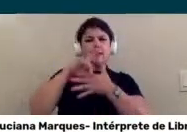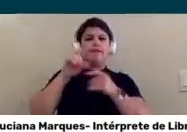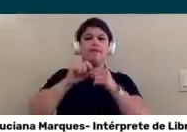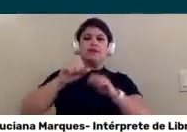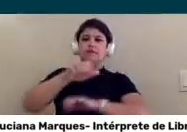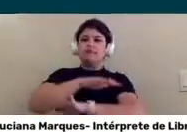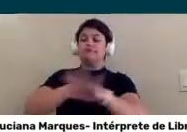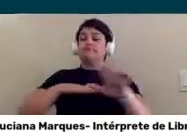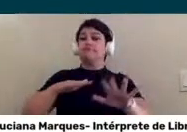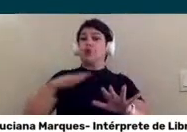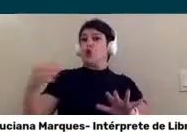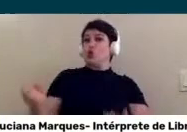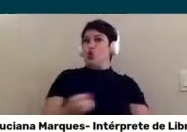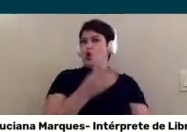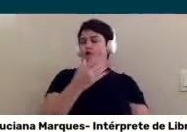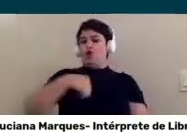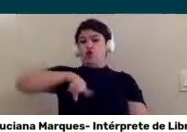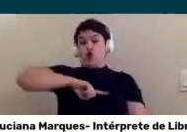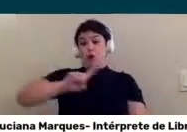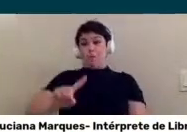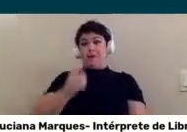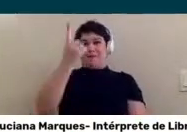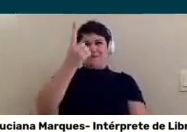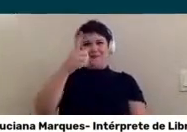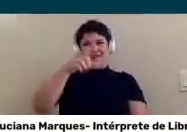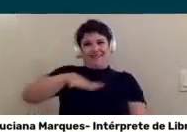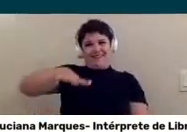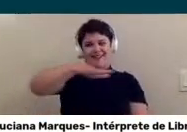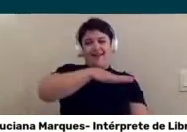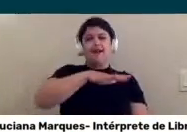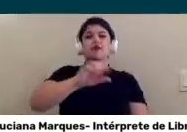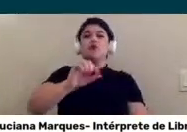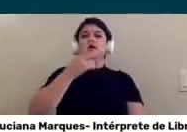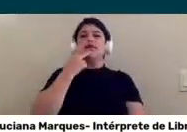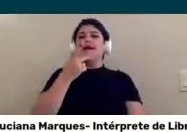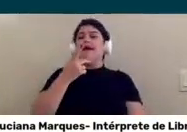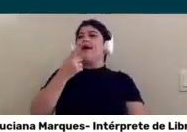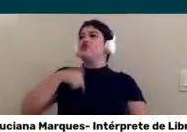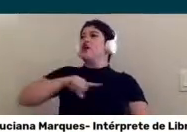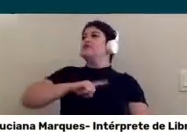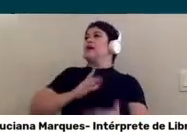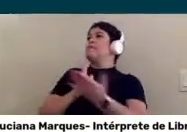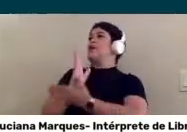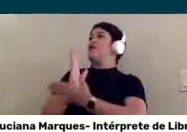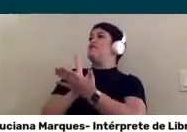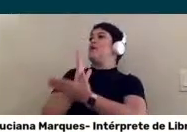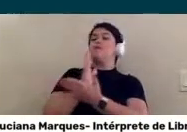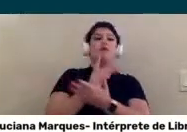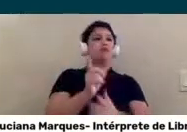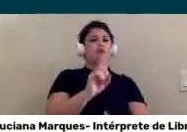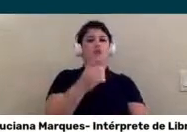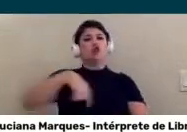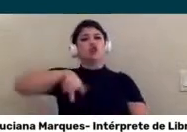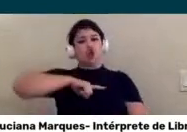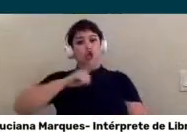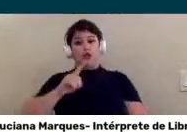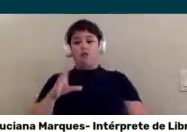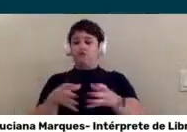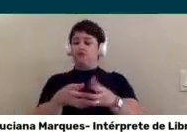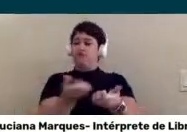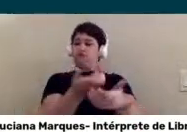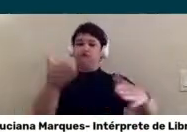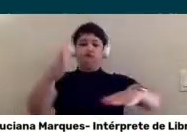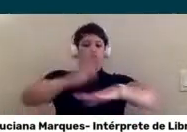ousado, que é nós somos a primeira área a deixar de ser aprovadora. O que é que isso significava? A gente deu total autonomia para